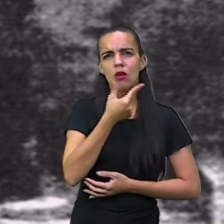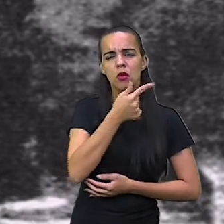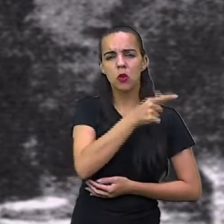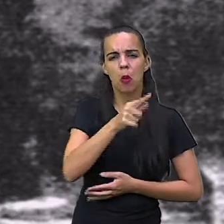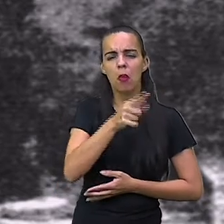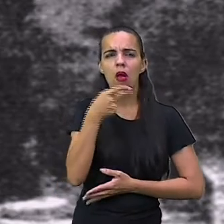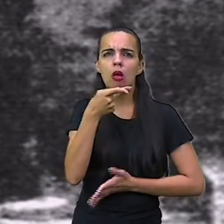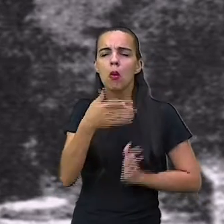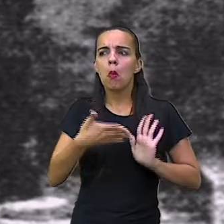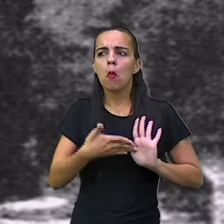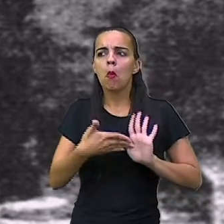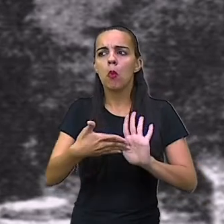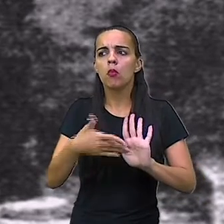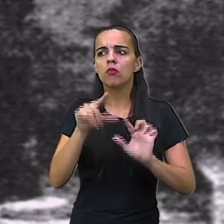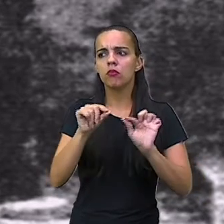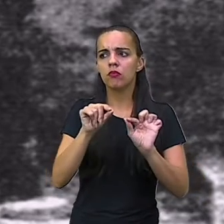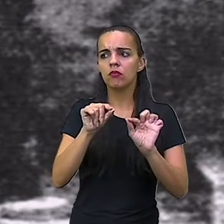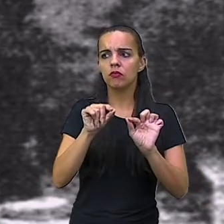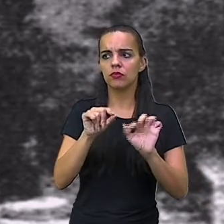sugere